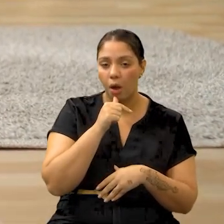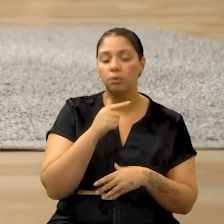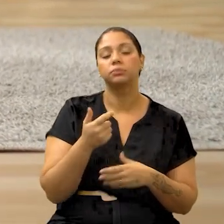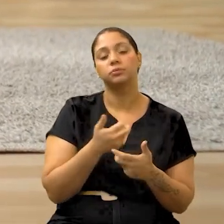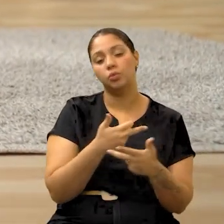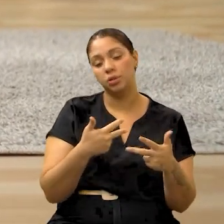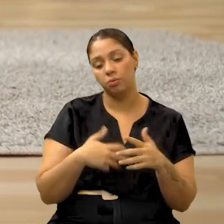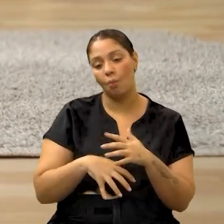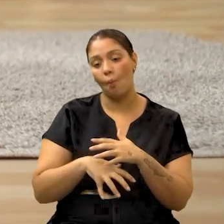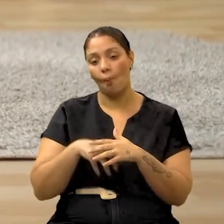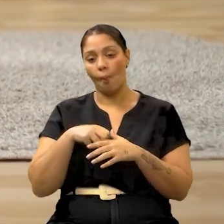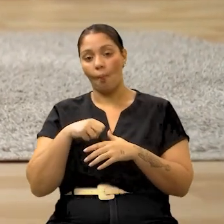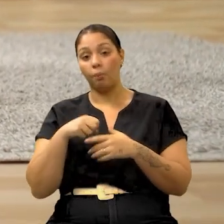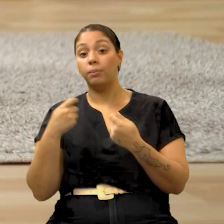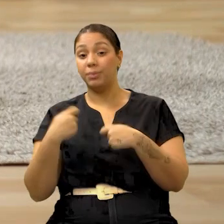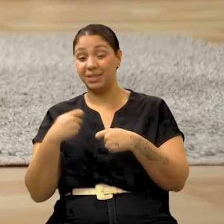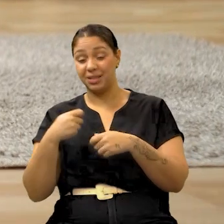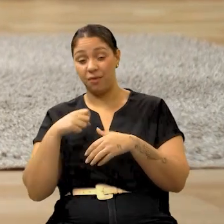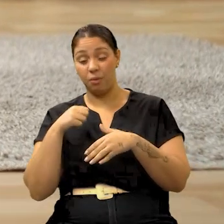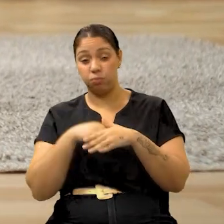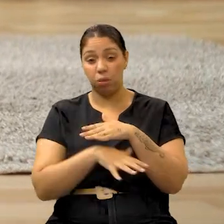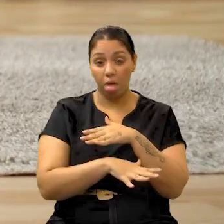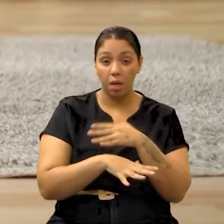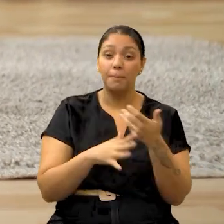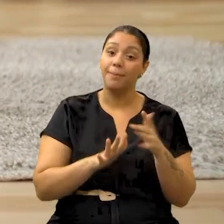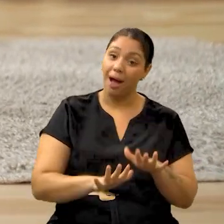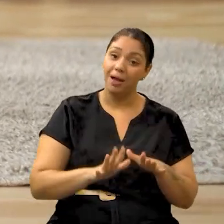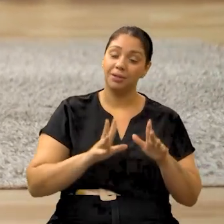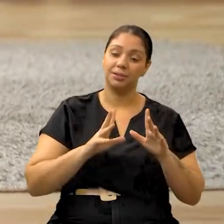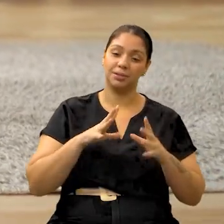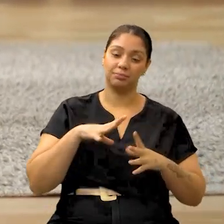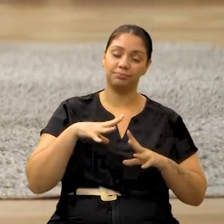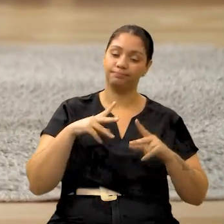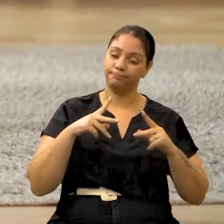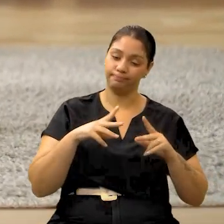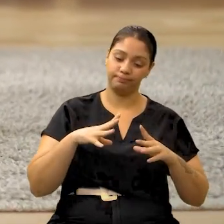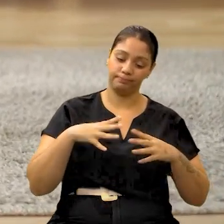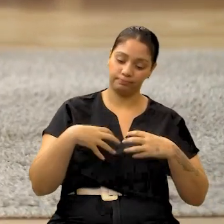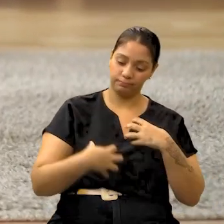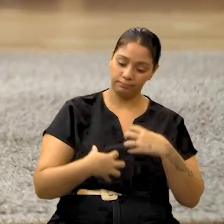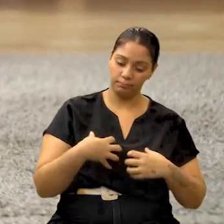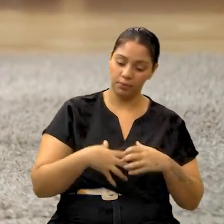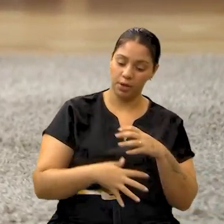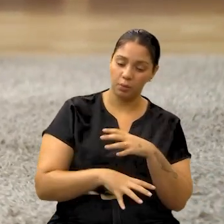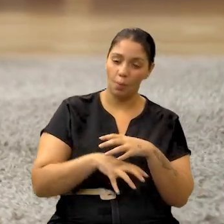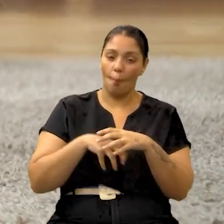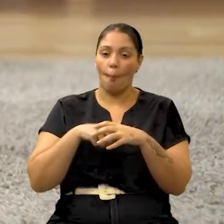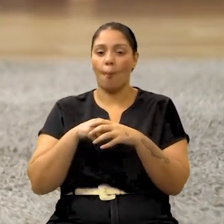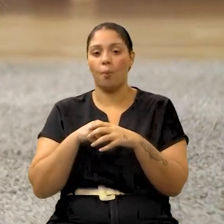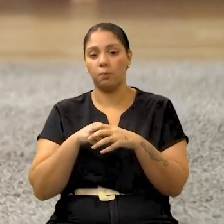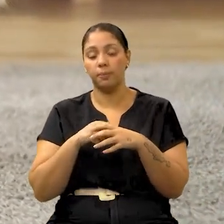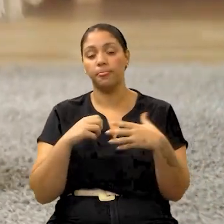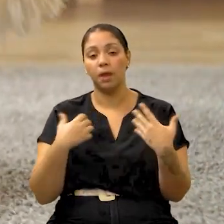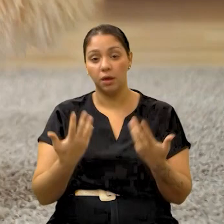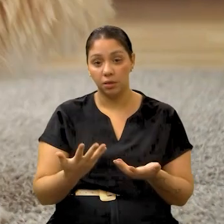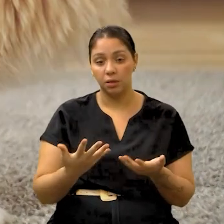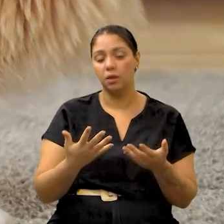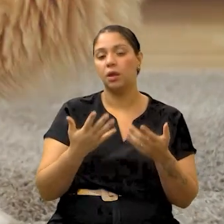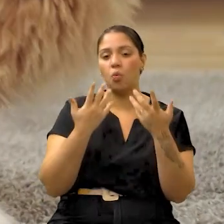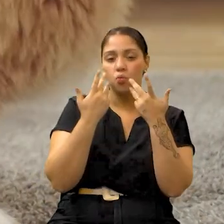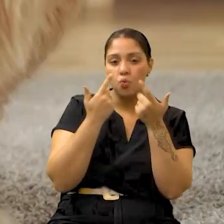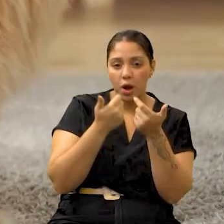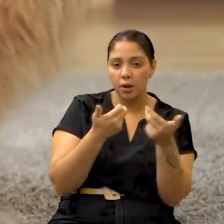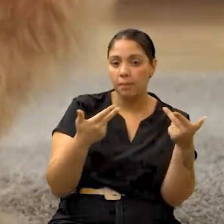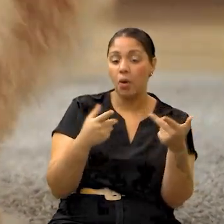organismo aquilo que precisava ser excretado. E aí a gente destaca as toxinas urêmicas. Então, o paciente que